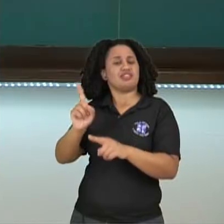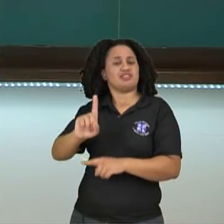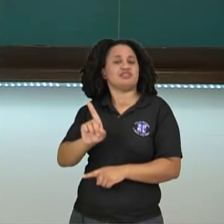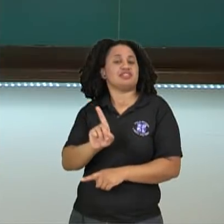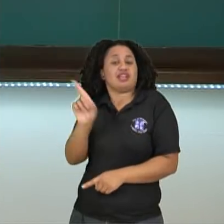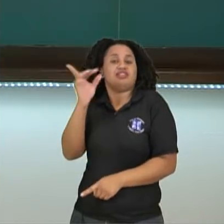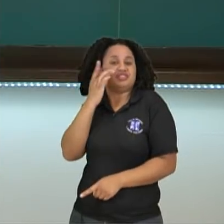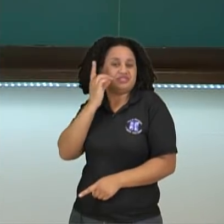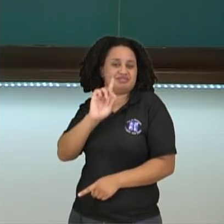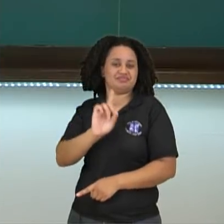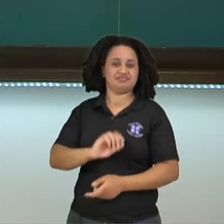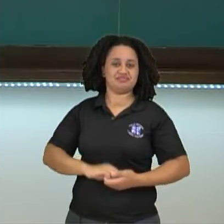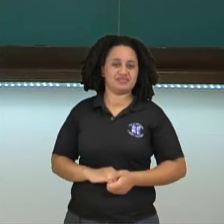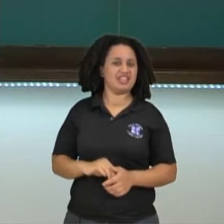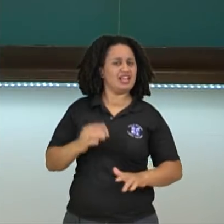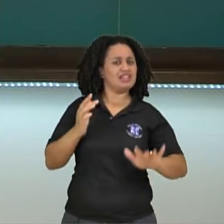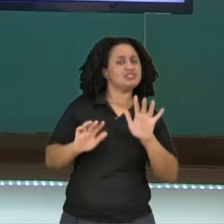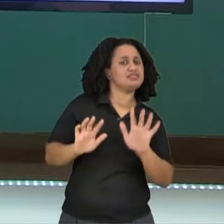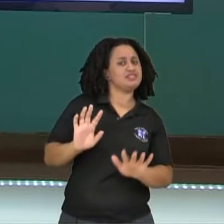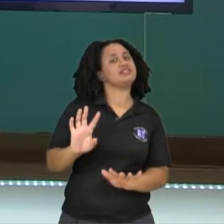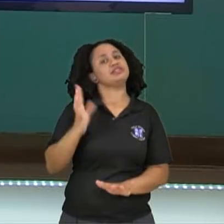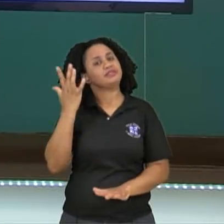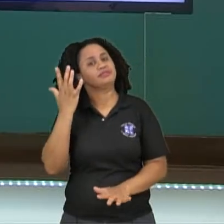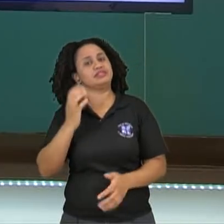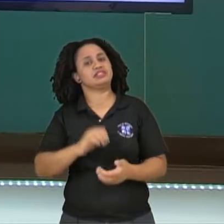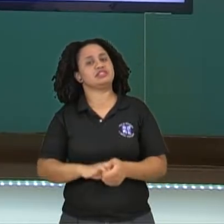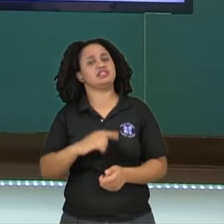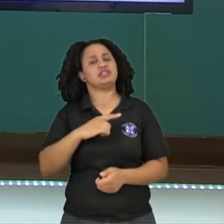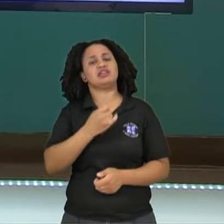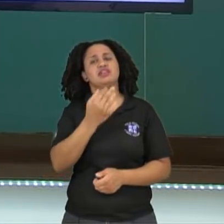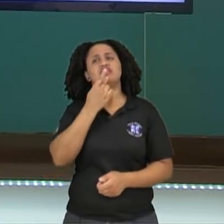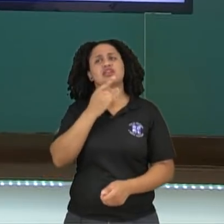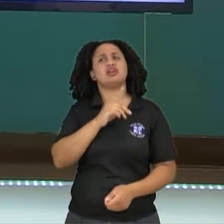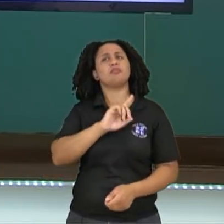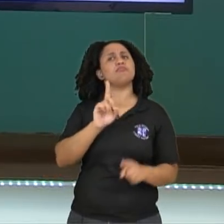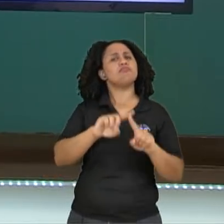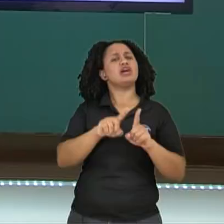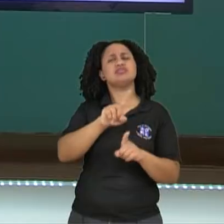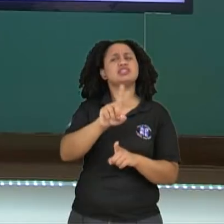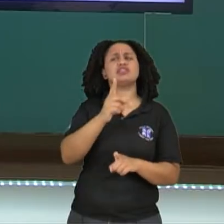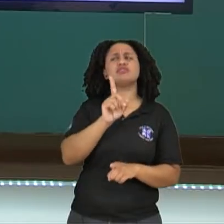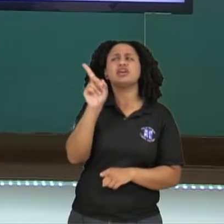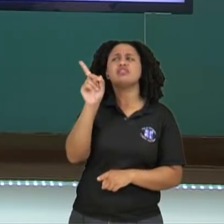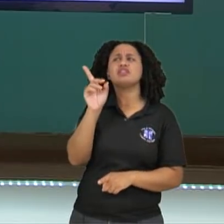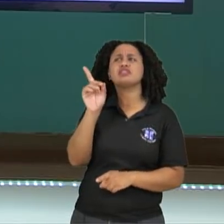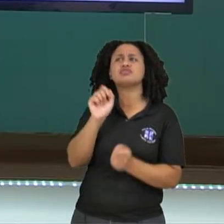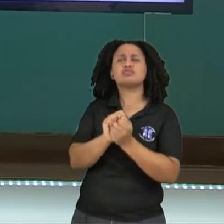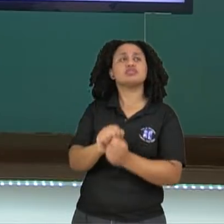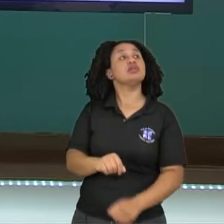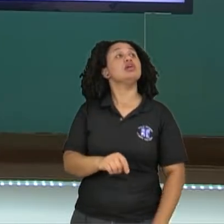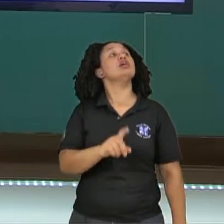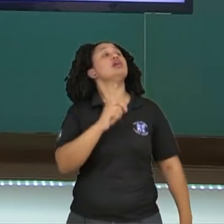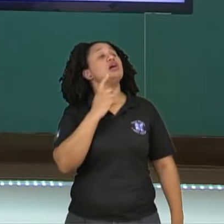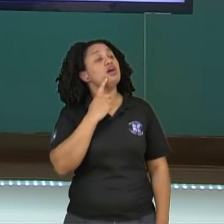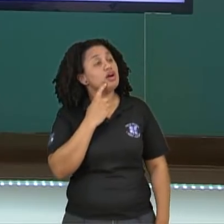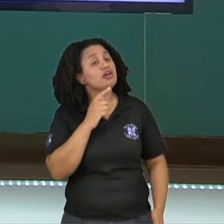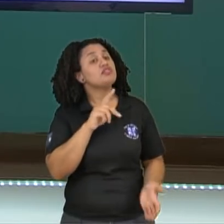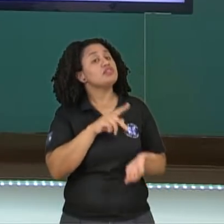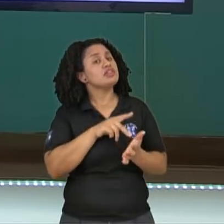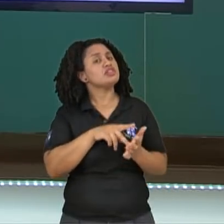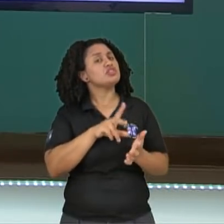que, às vezes, acontece, até que chega alguém e fala assim, mas você não estava naquele dia lá. Ah, é verdade. E aí cai sua ficha. Nossa,